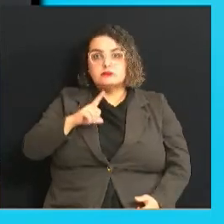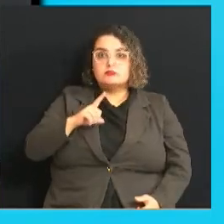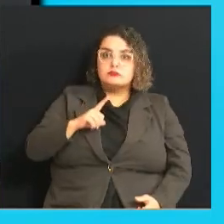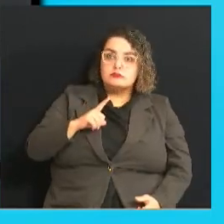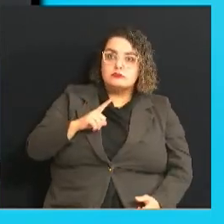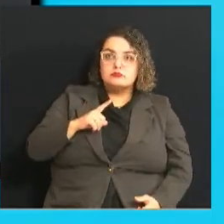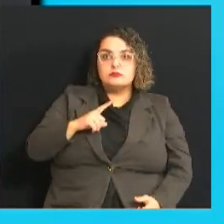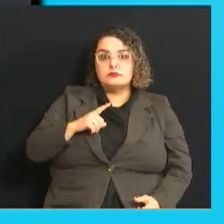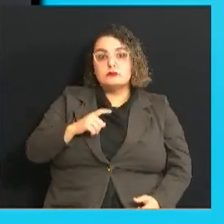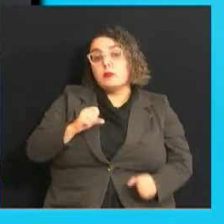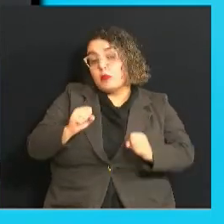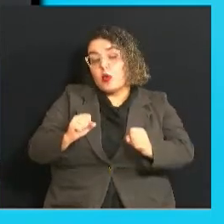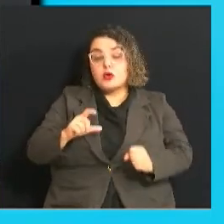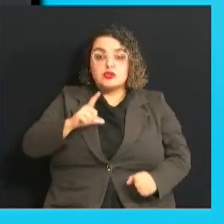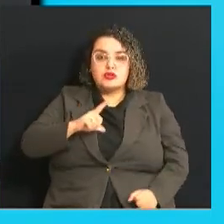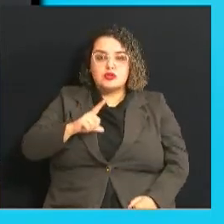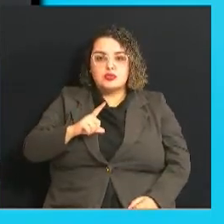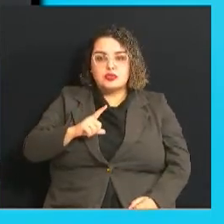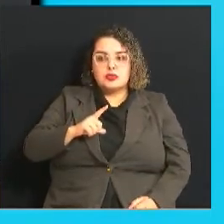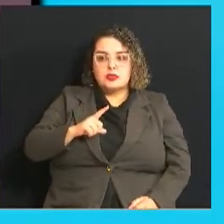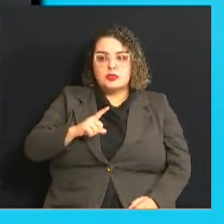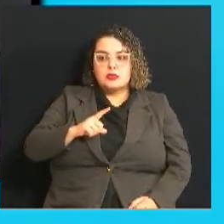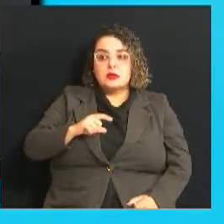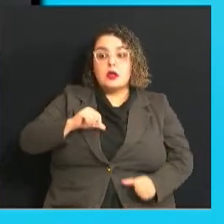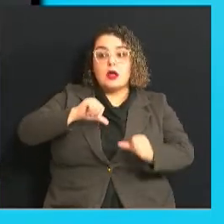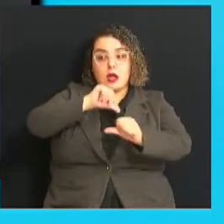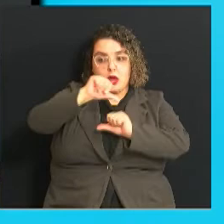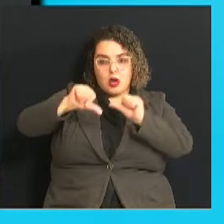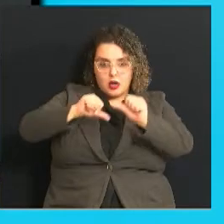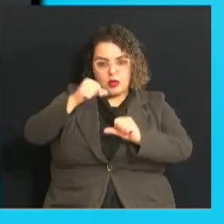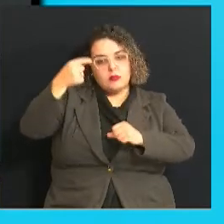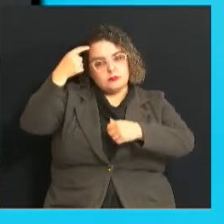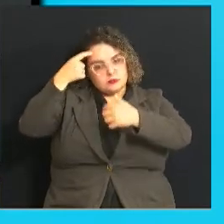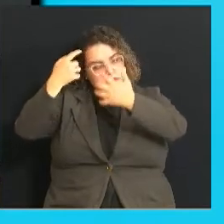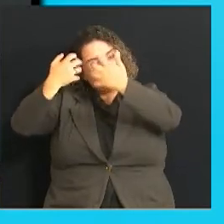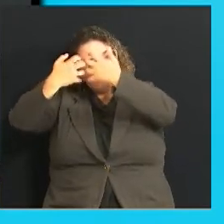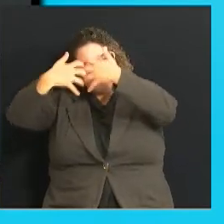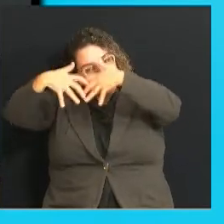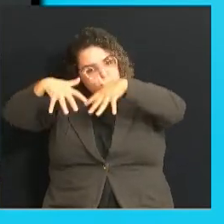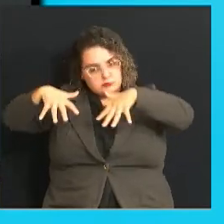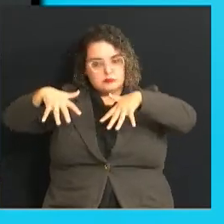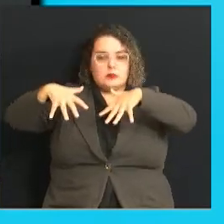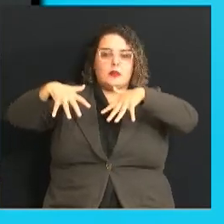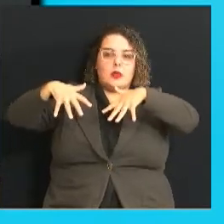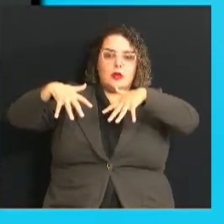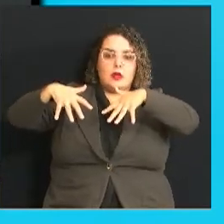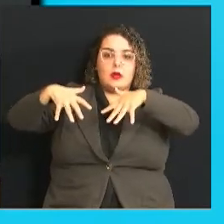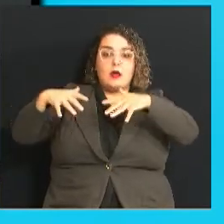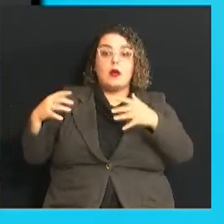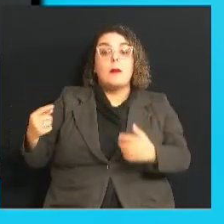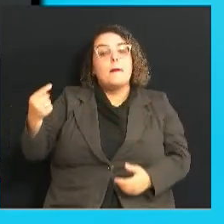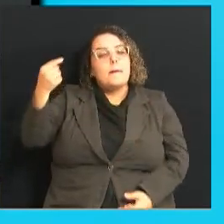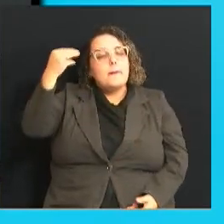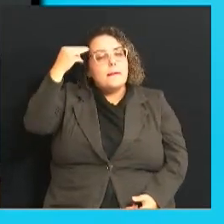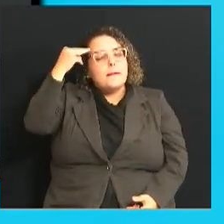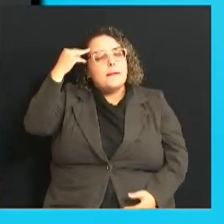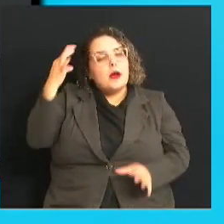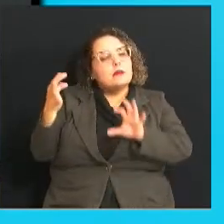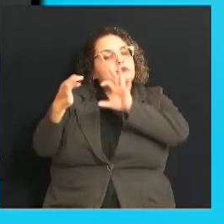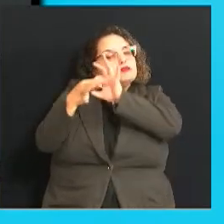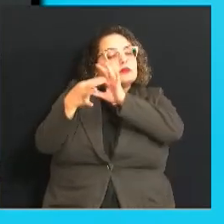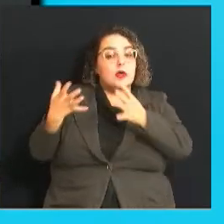pode ter mais chance de ter alterações neurológicas associadas a memória. No